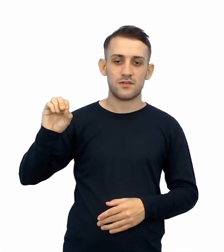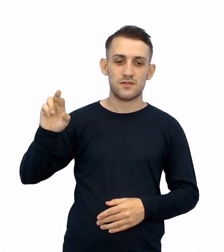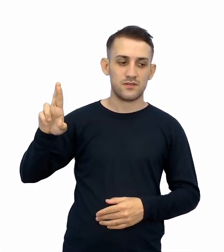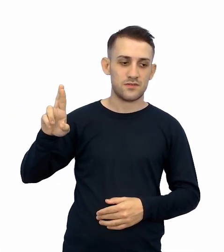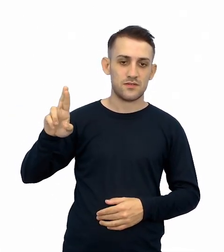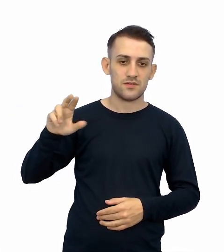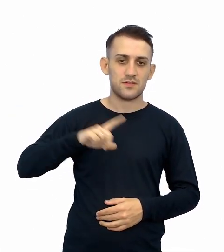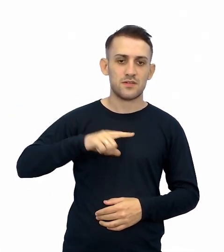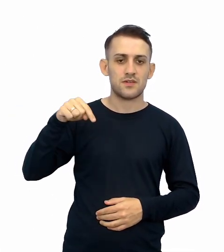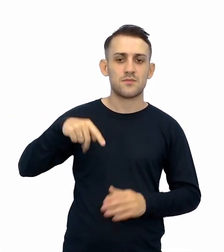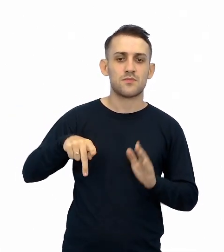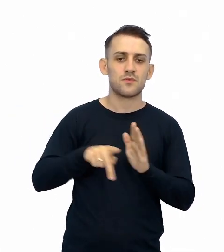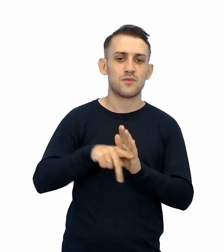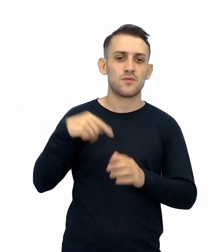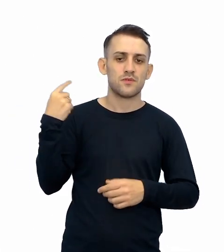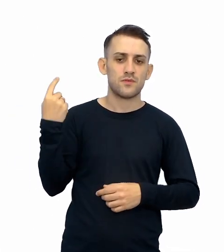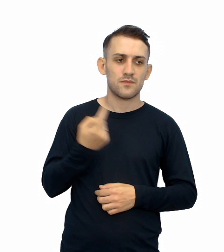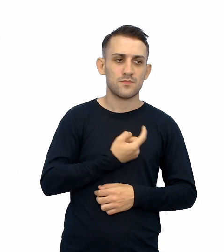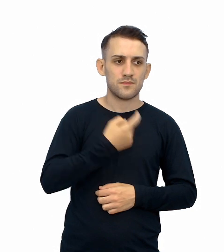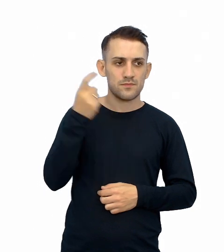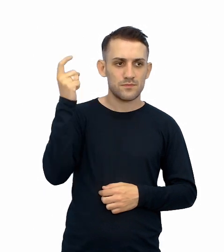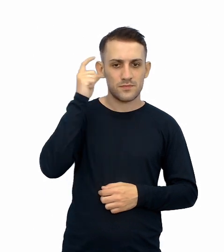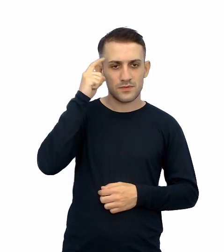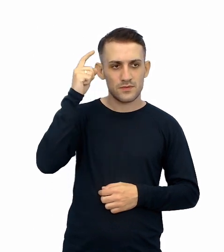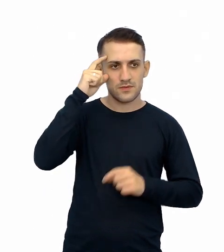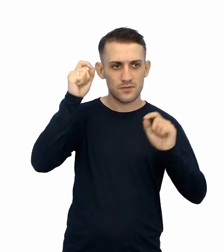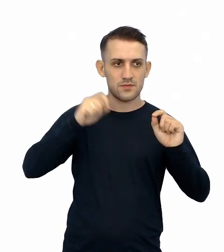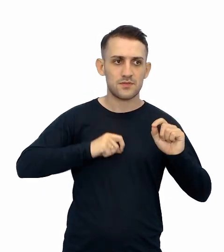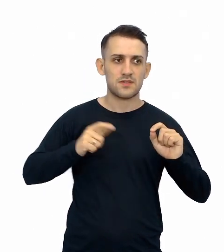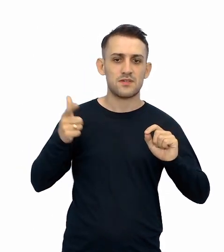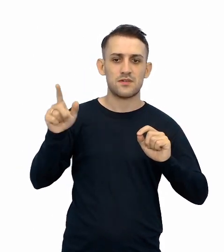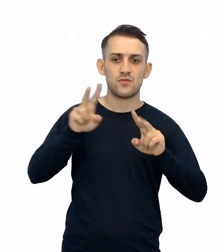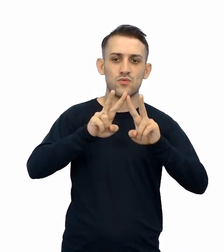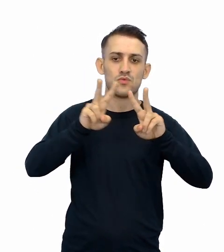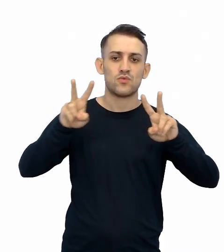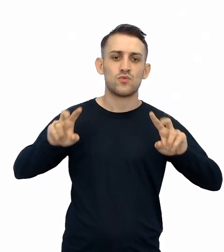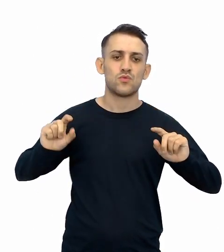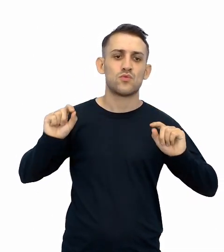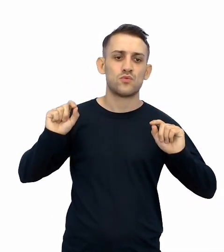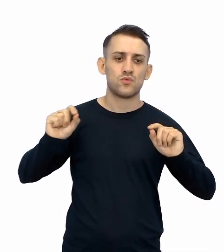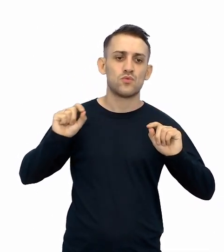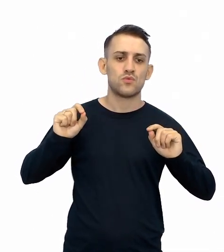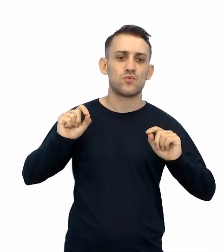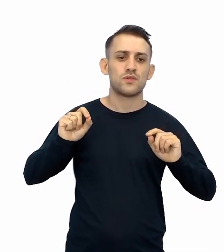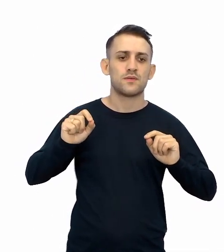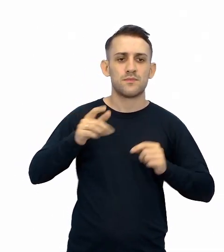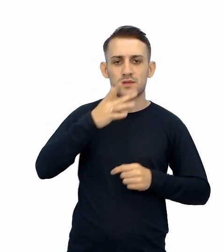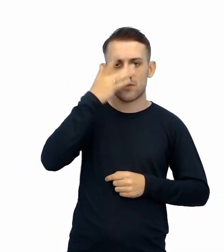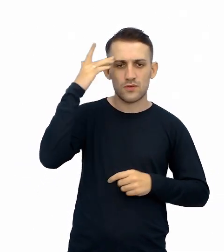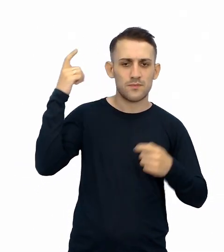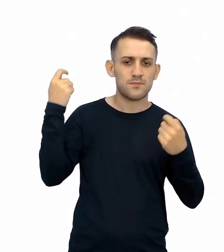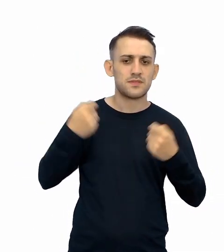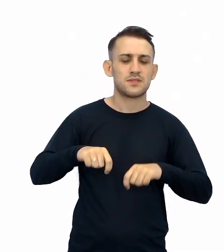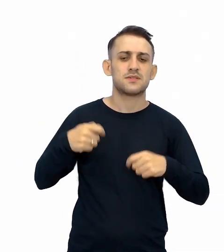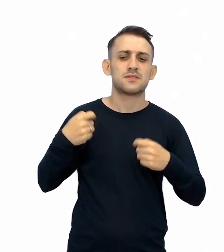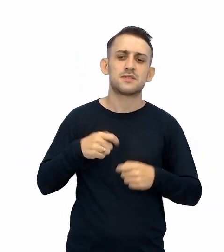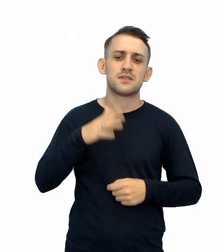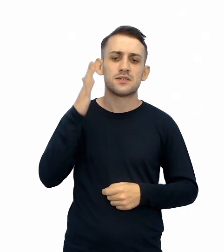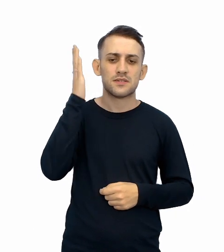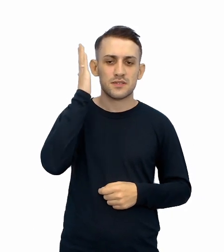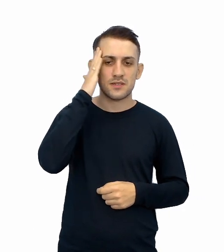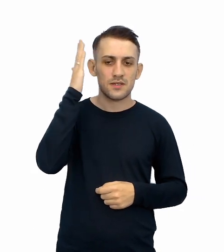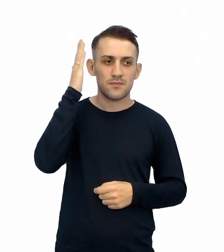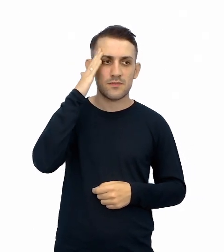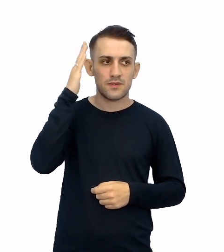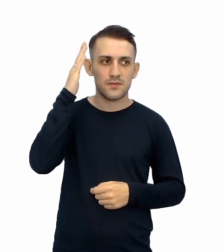quando pensamos nisso? Em outros termos, o que o enunciador precisa considerar